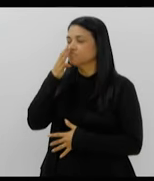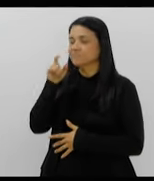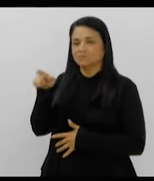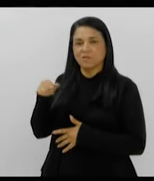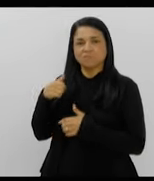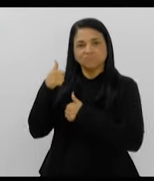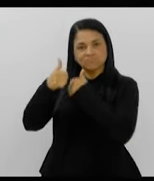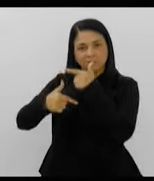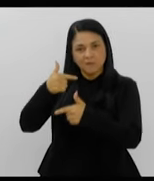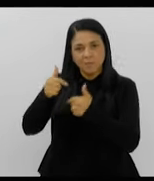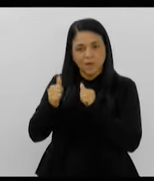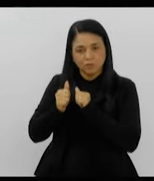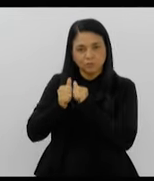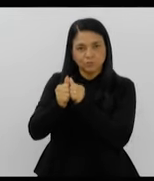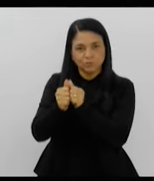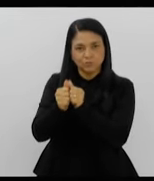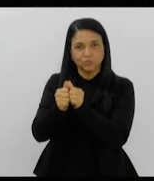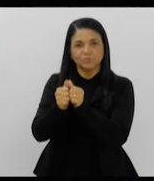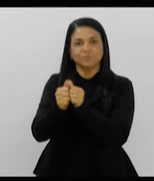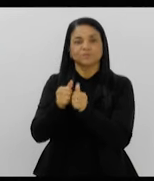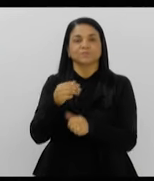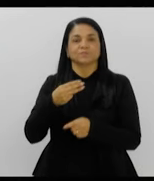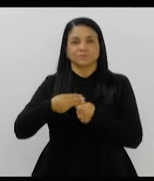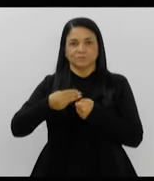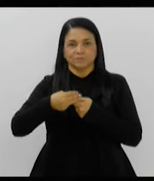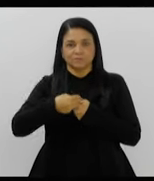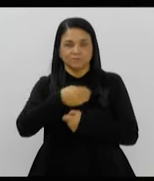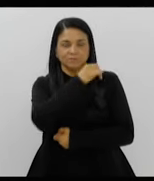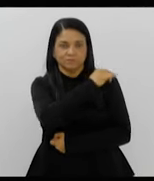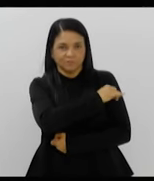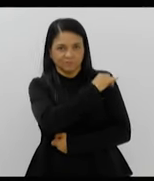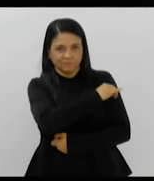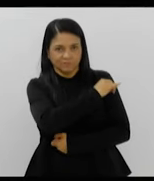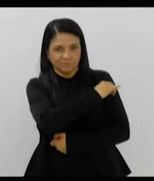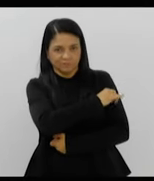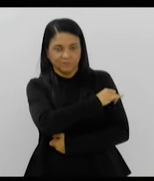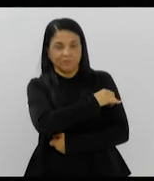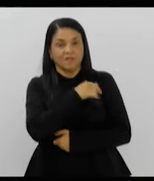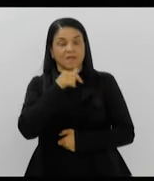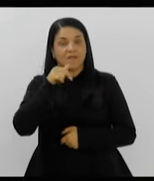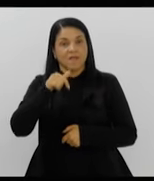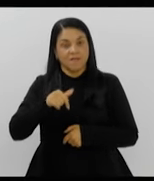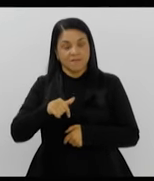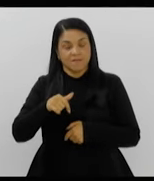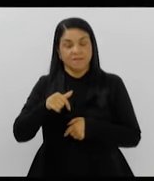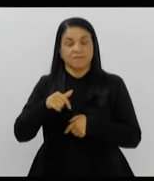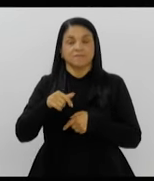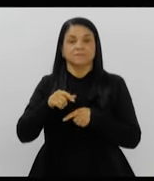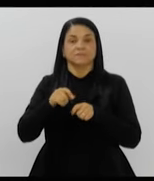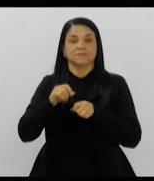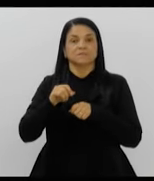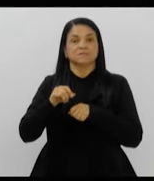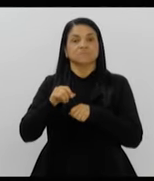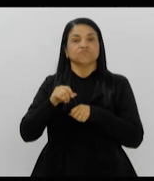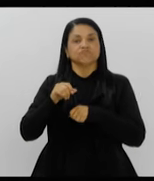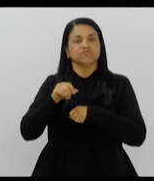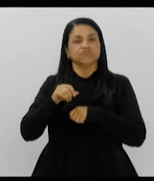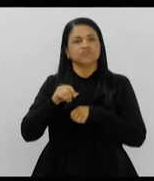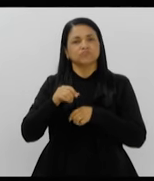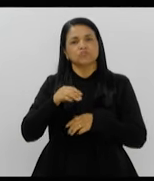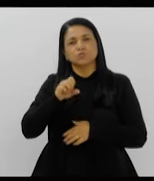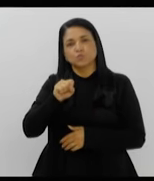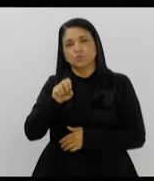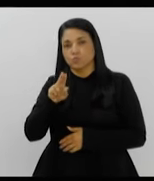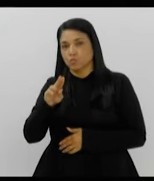e trabalhar ao seu lado no município do Rio de Janeiro, mas aqui, em especial, no nosso subúrbio